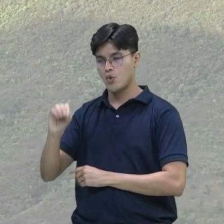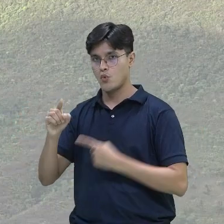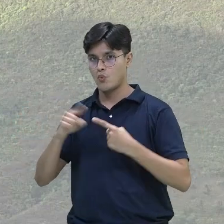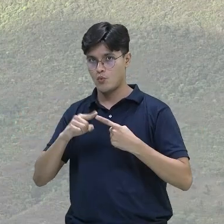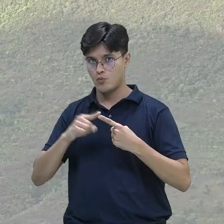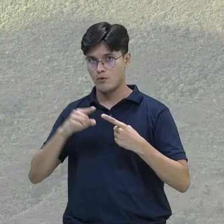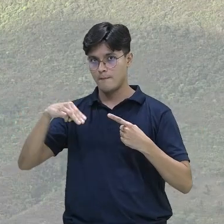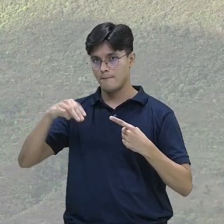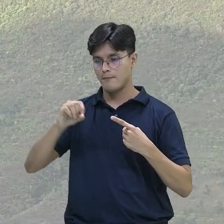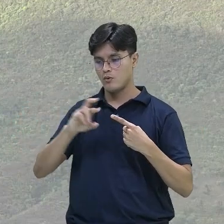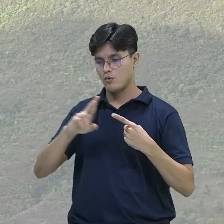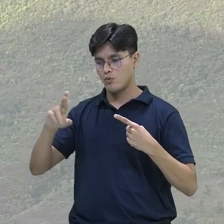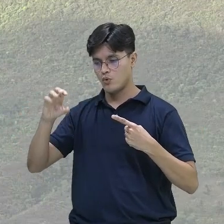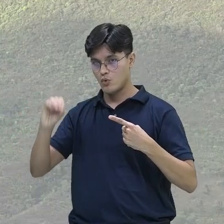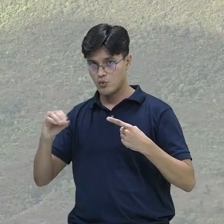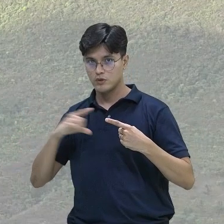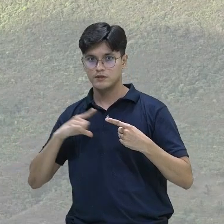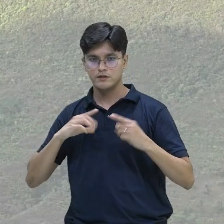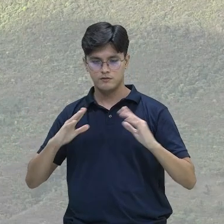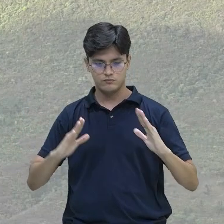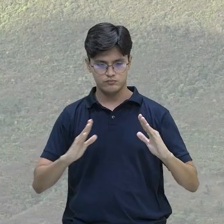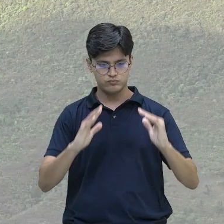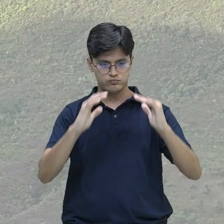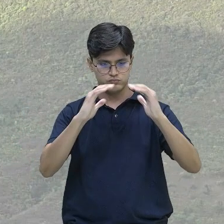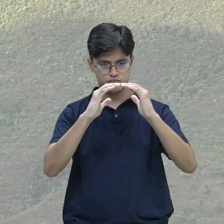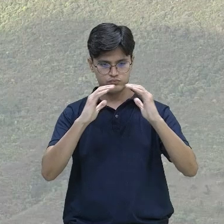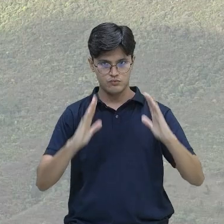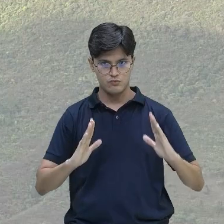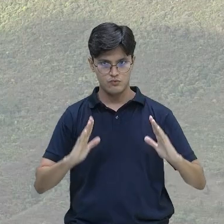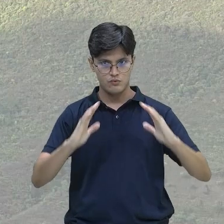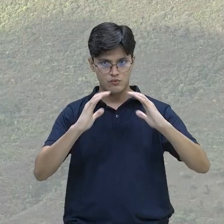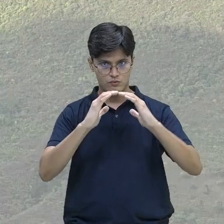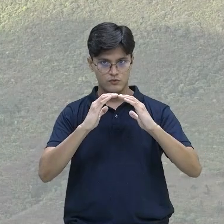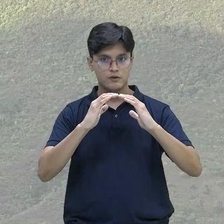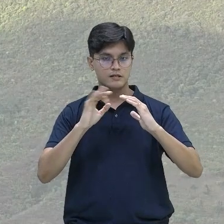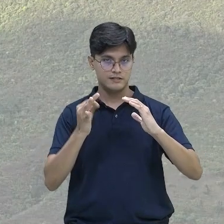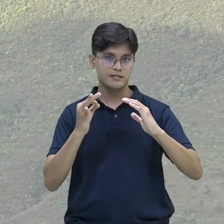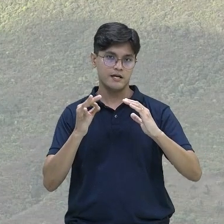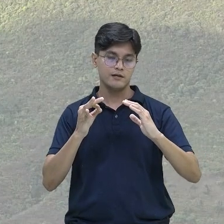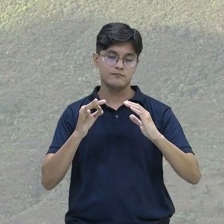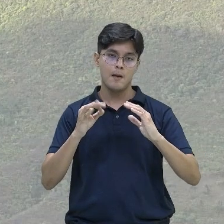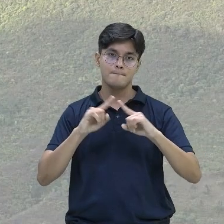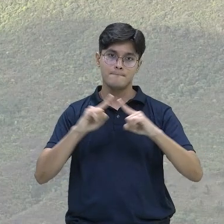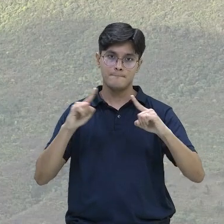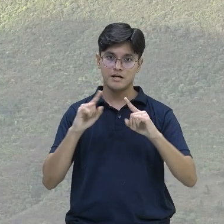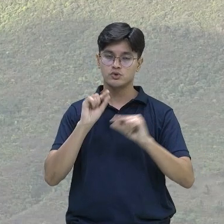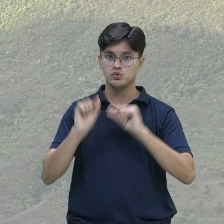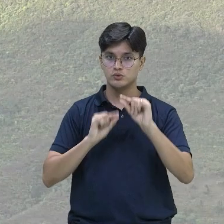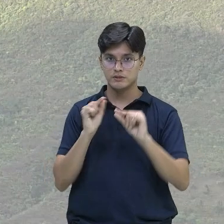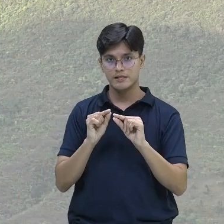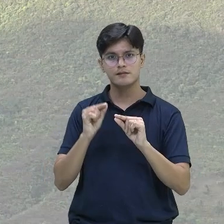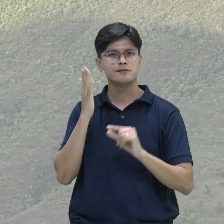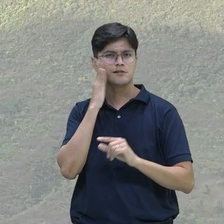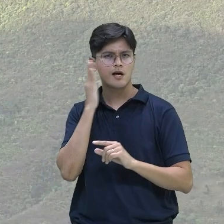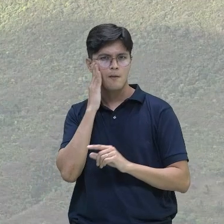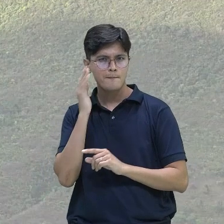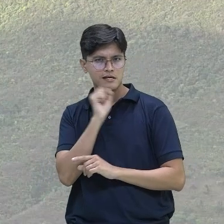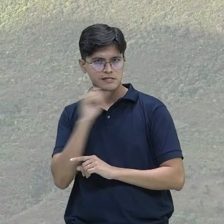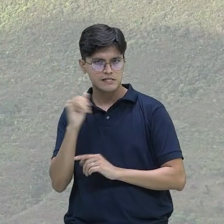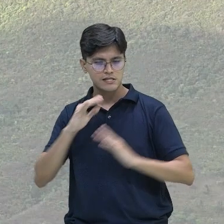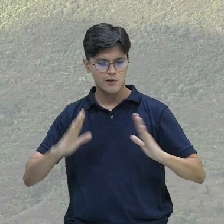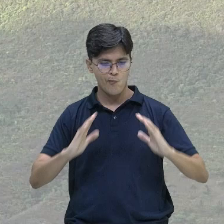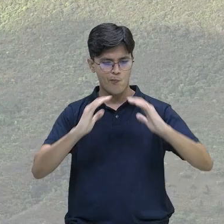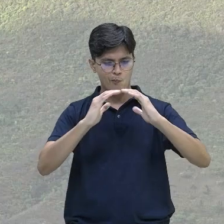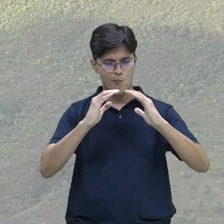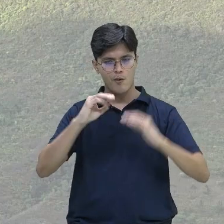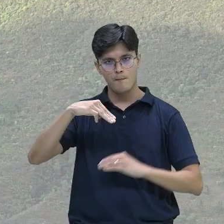com topos mais arredondados, e aí a gente vai observar sempre a altitude, né? Para definir se aquilo é um morro, se é uma serra,